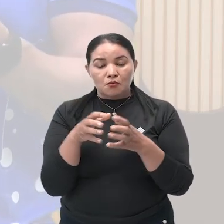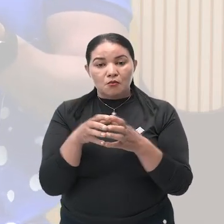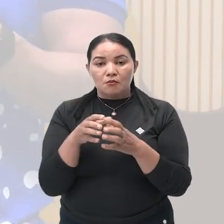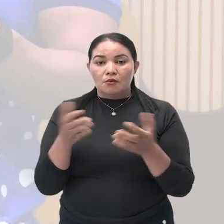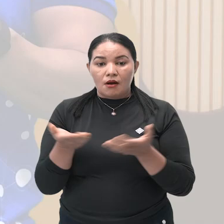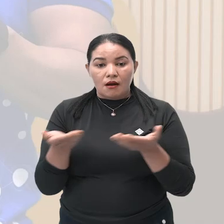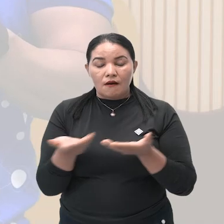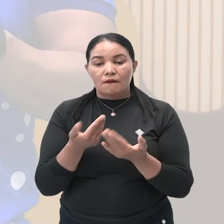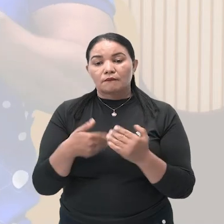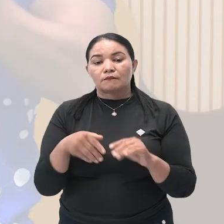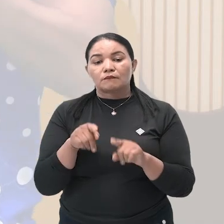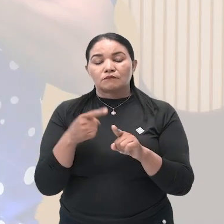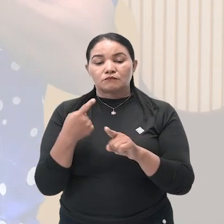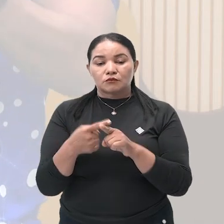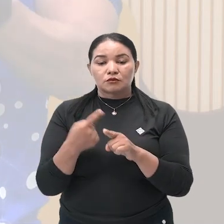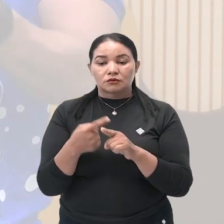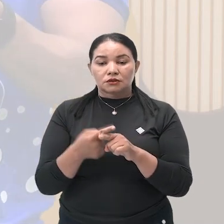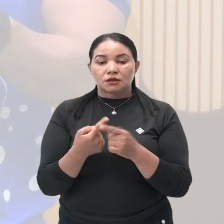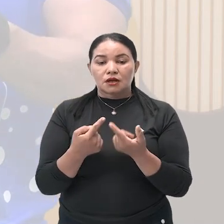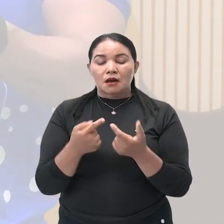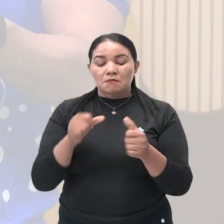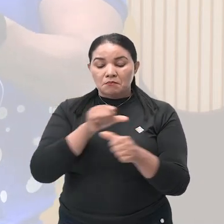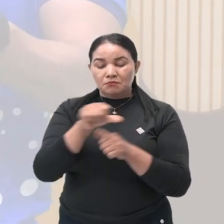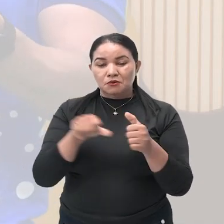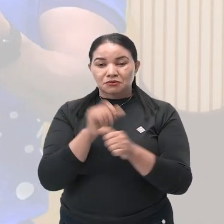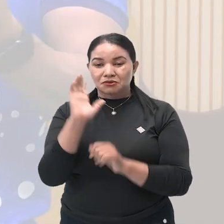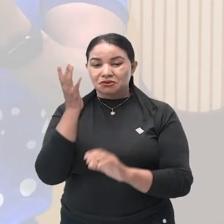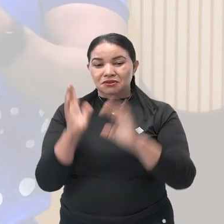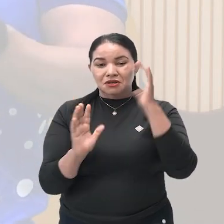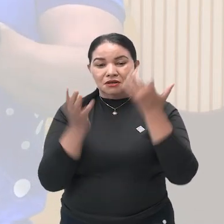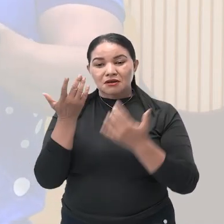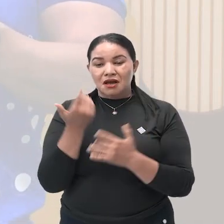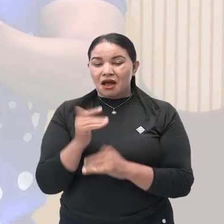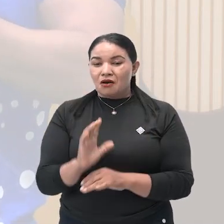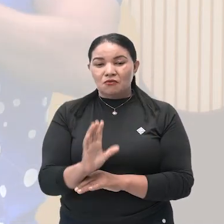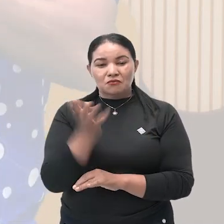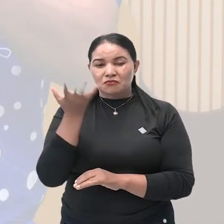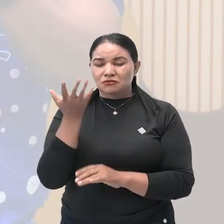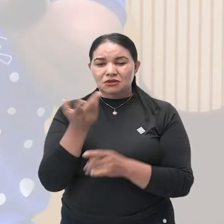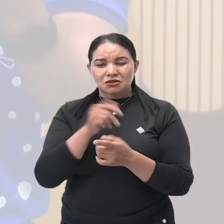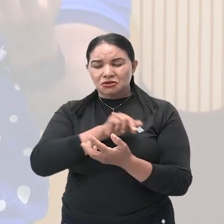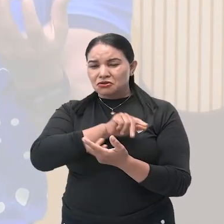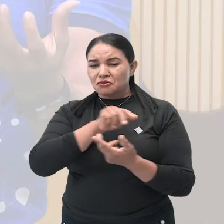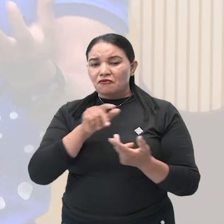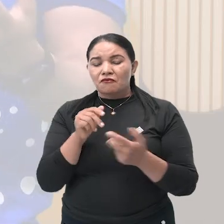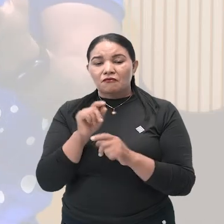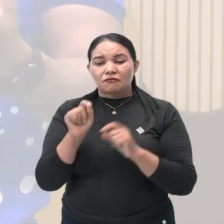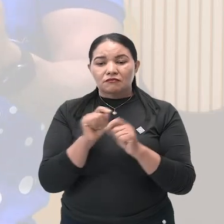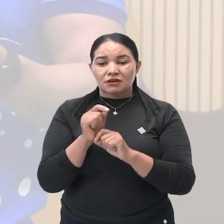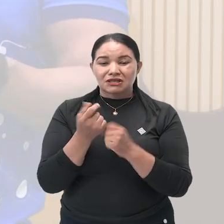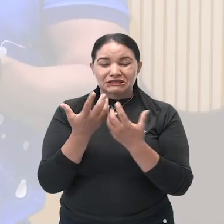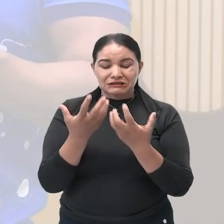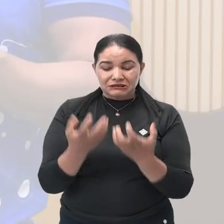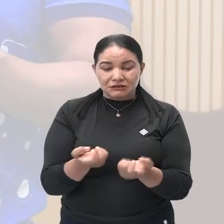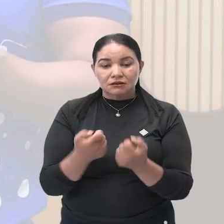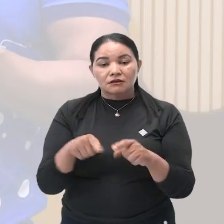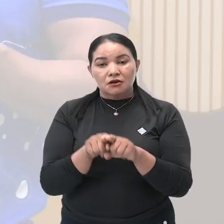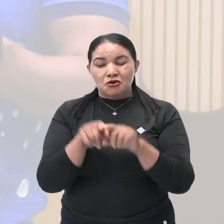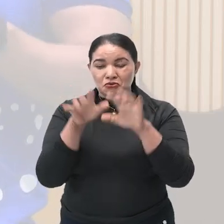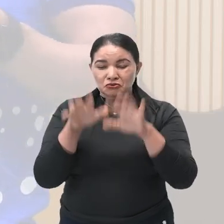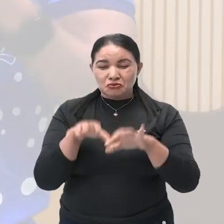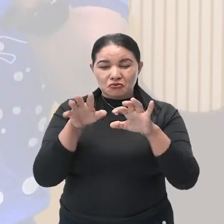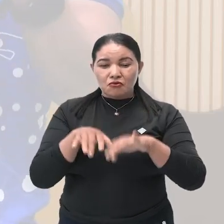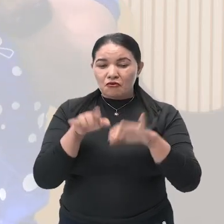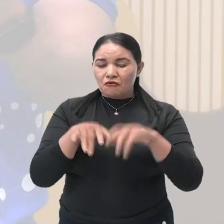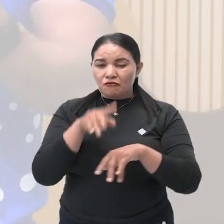assim dizer. As mudanças climáticas, então, estão impondo aí a ocorrência de fenômenos extremos, como secas, chuvas mais